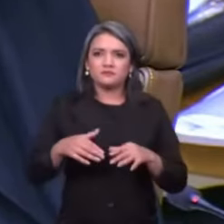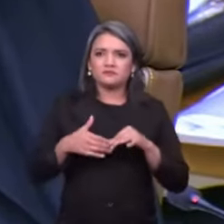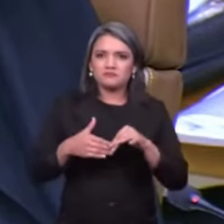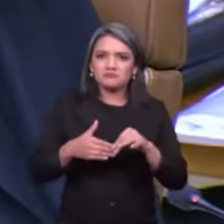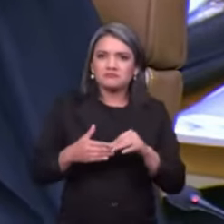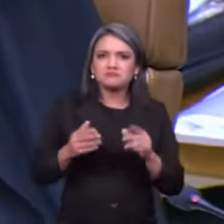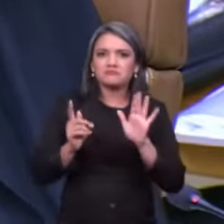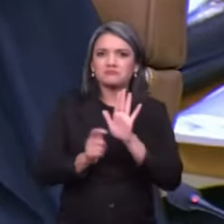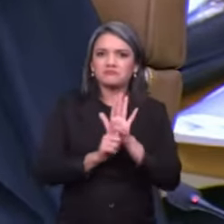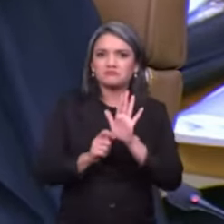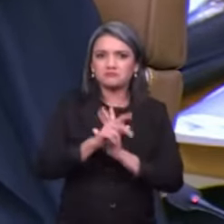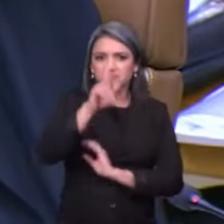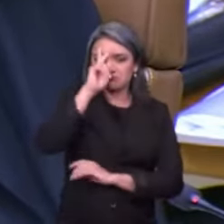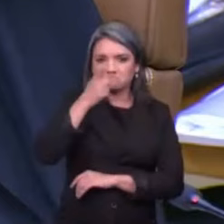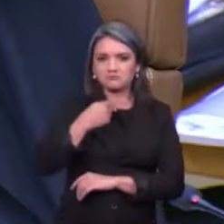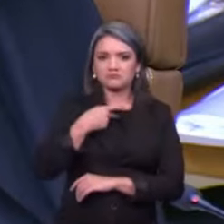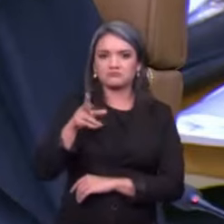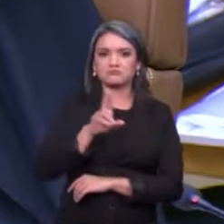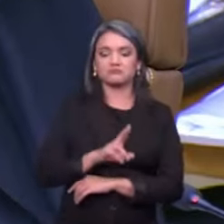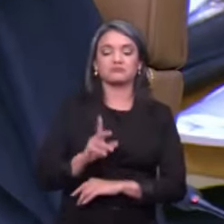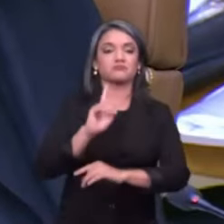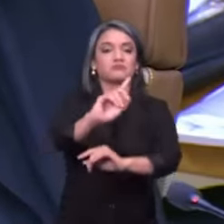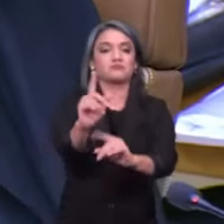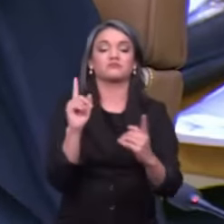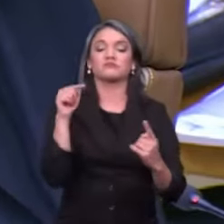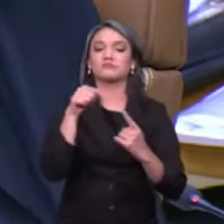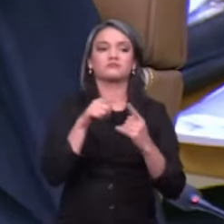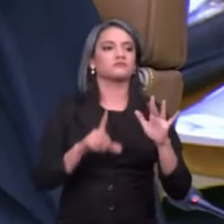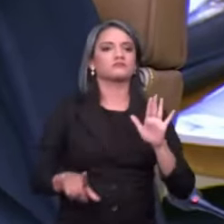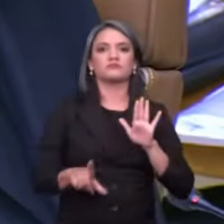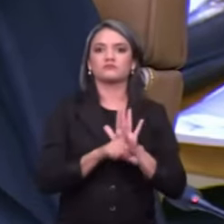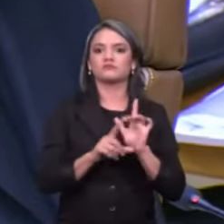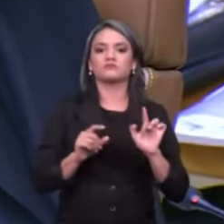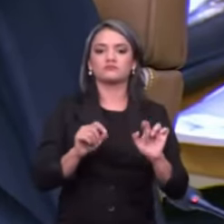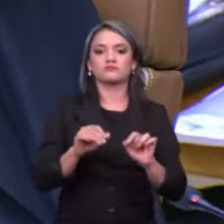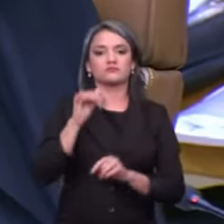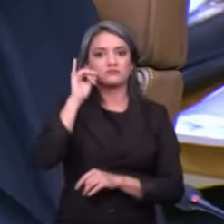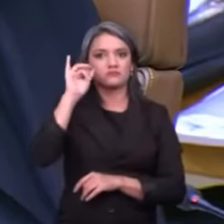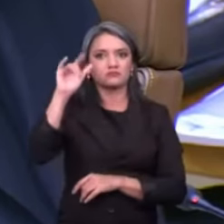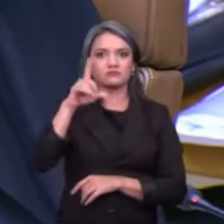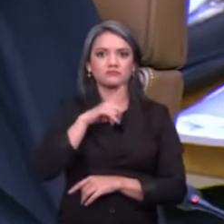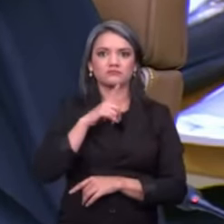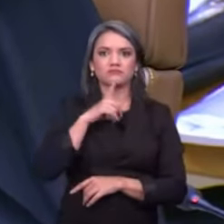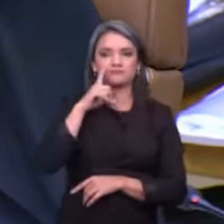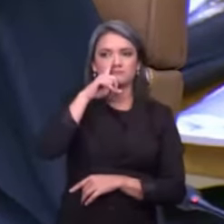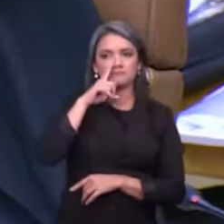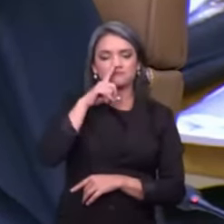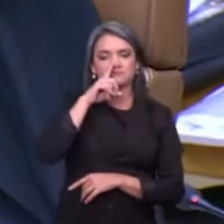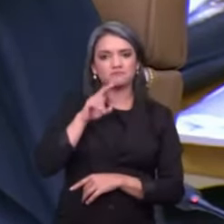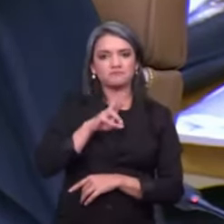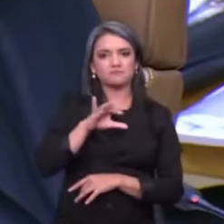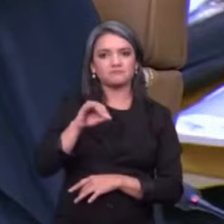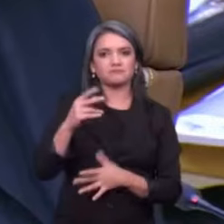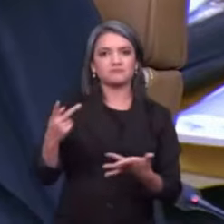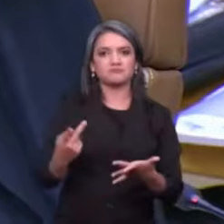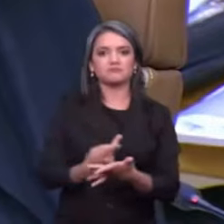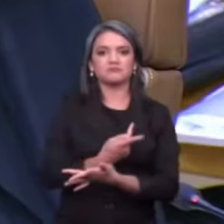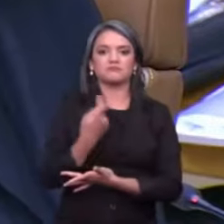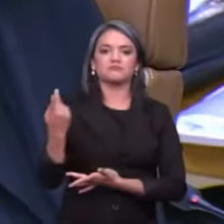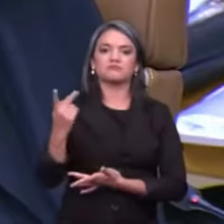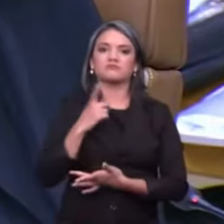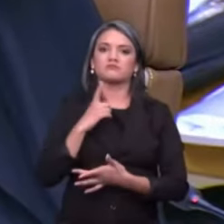pessoal. O objetivo do legislador foi claramente o de afastar o perigo e o dano decorrentes da circulação da droga no meio social,